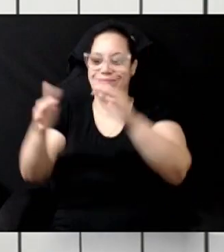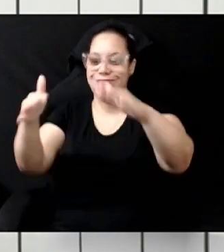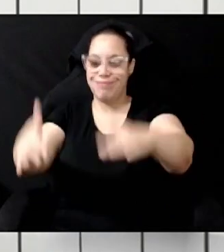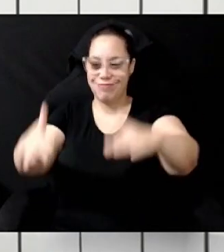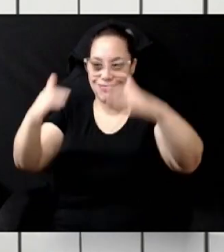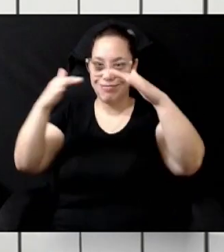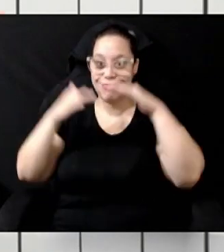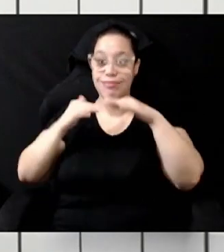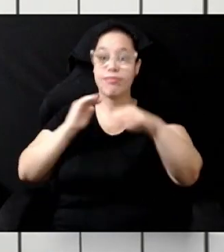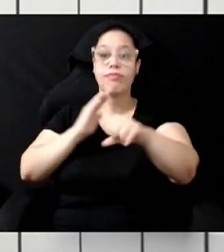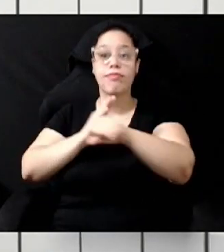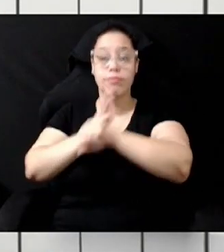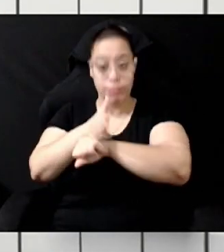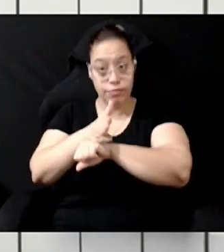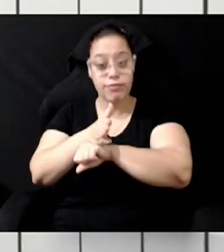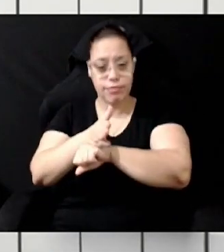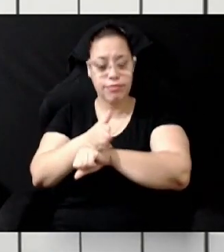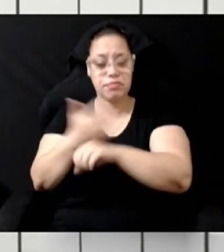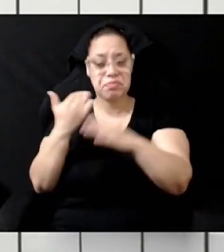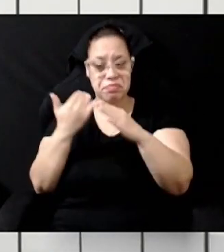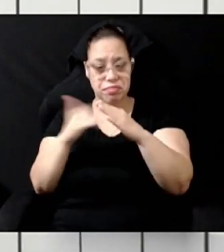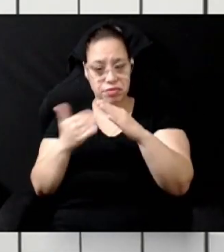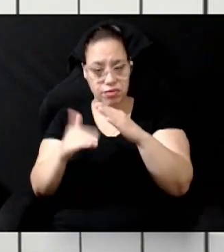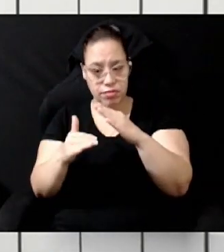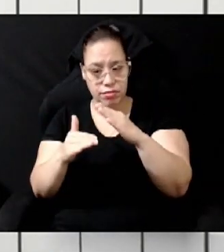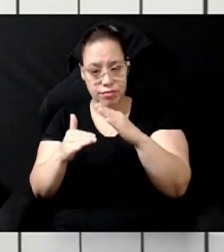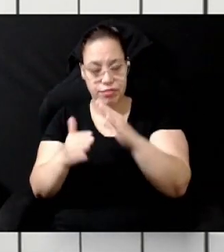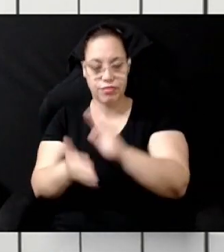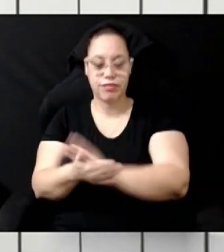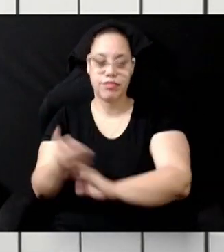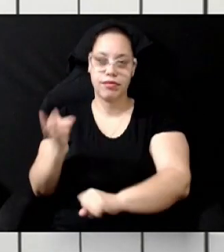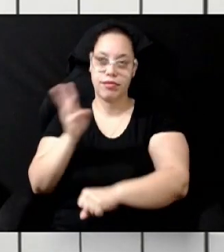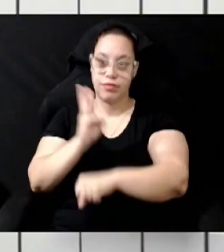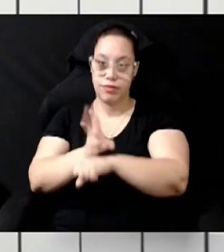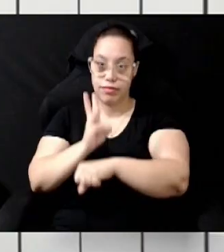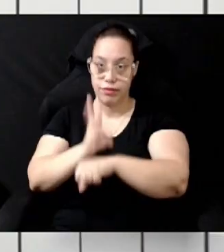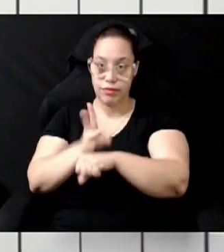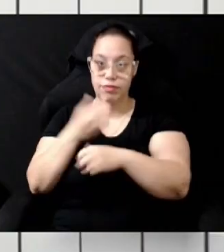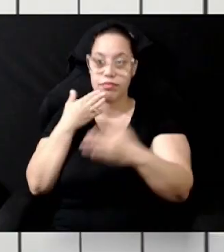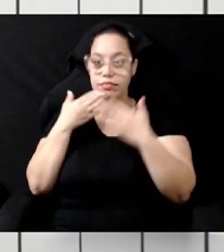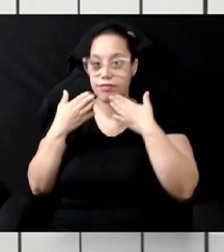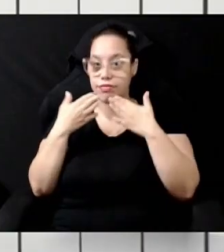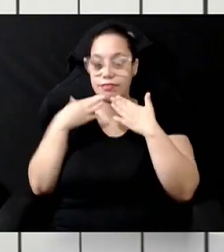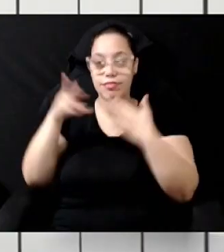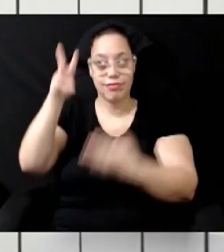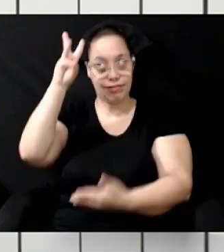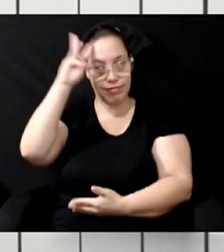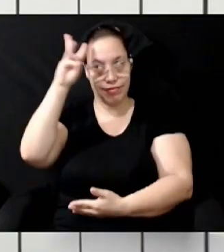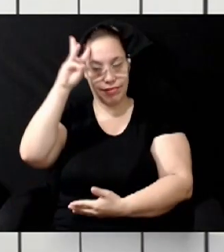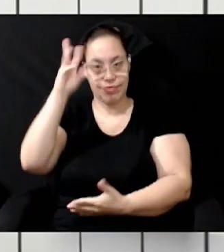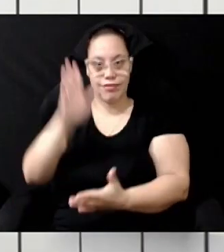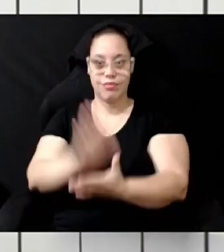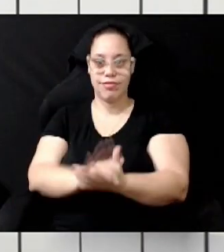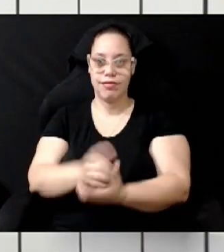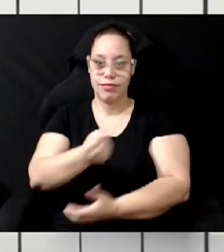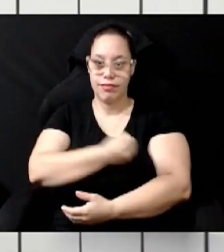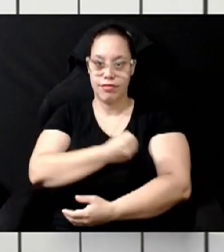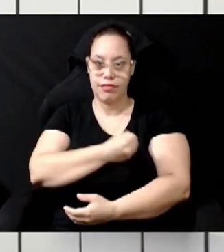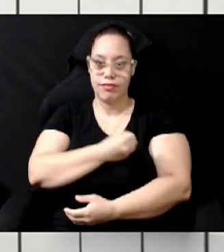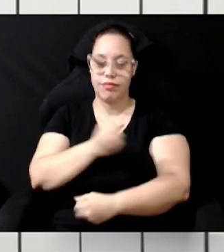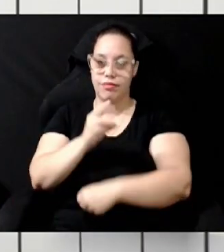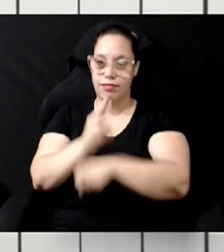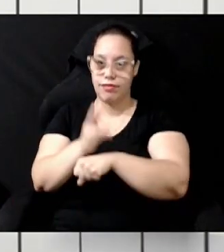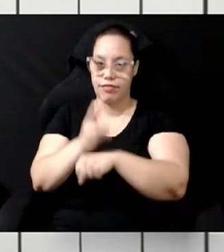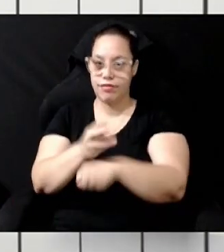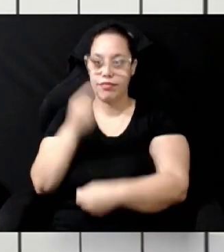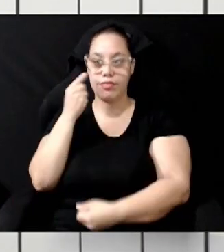audiência. Participe, mande a sua mensagem para a gente poder conversar nesta terça-feira pelo número do nosso WhatsApp.